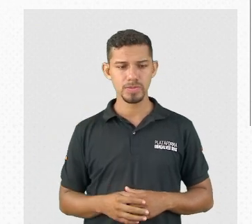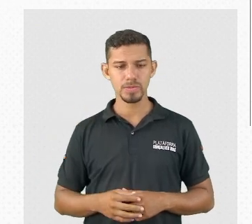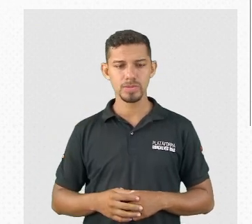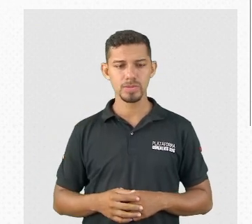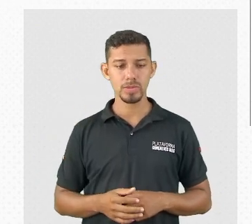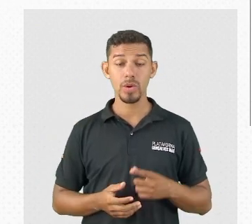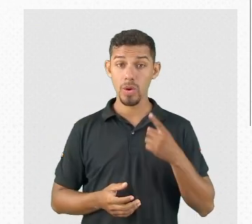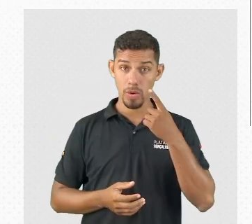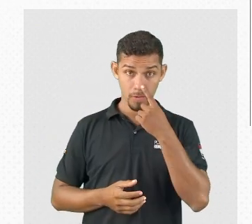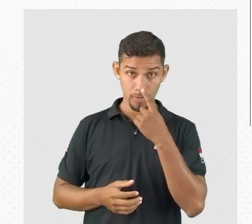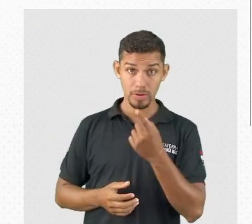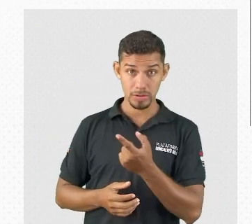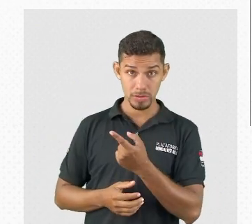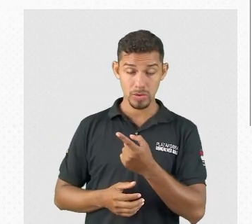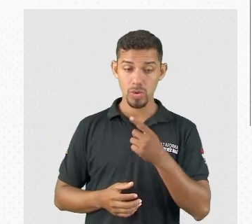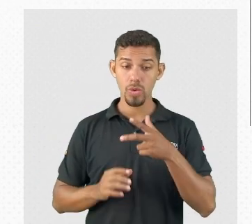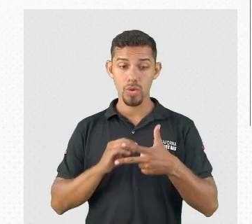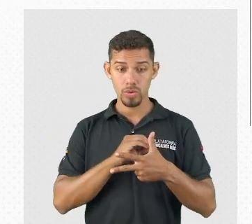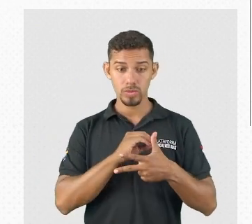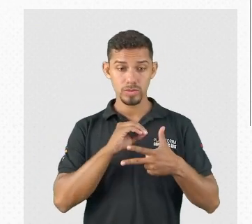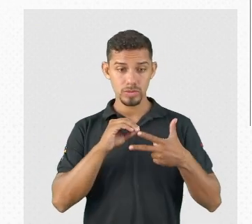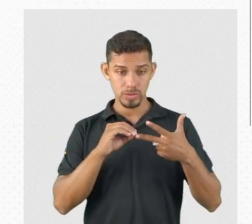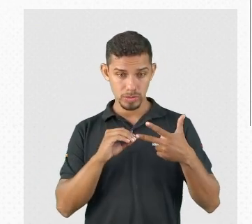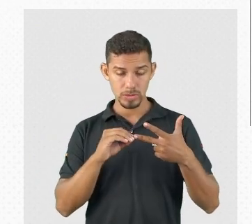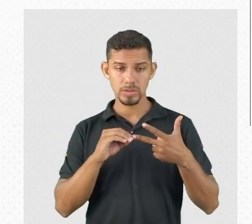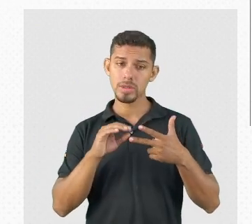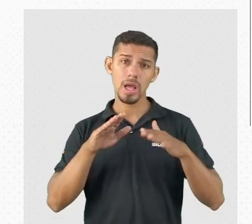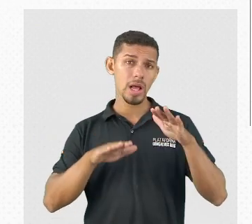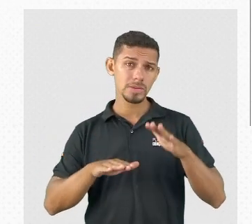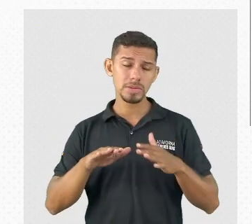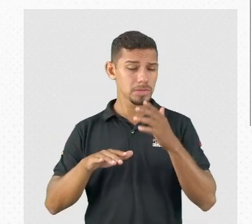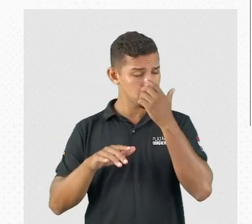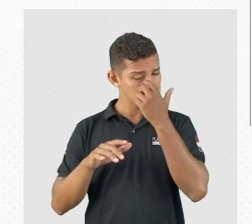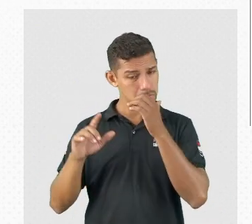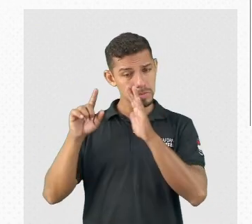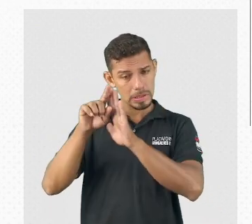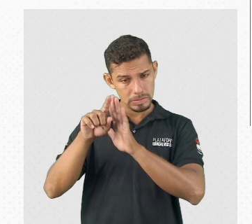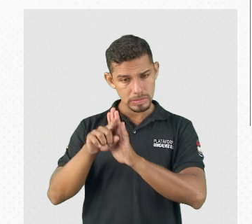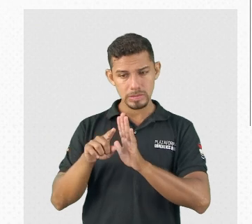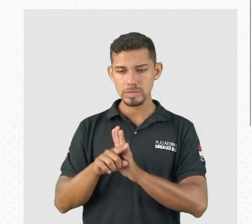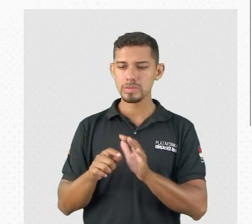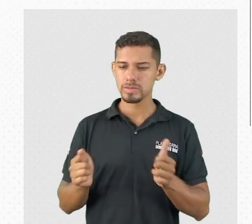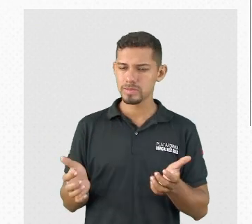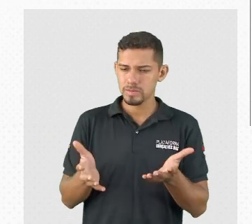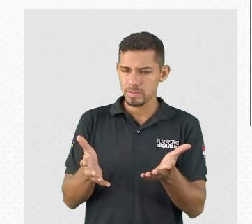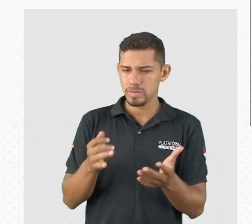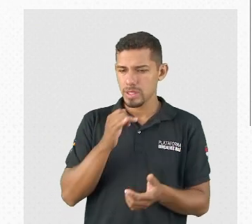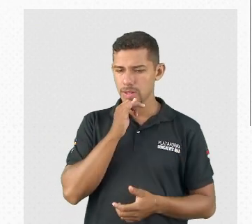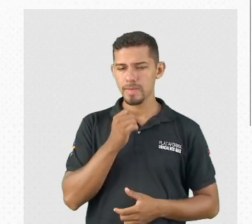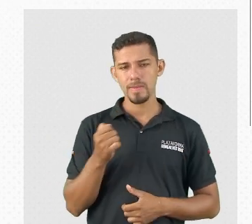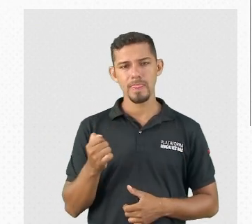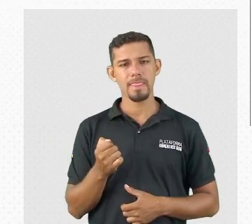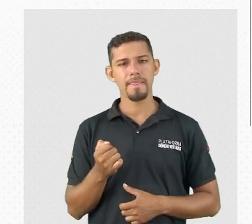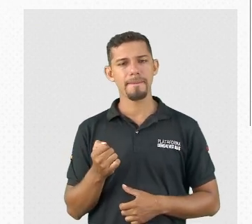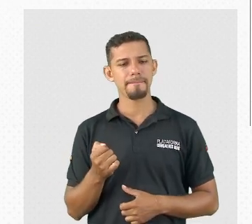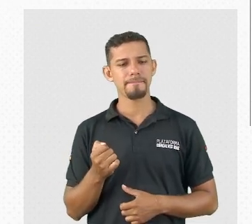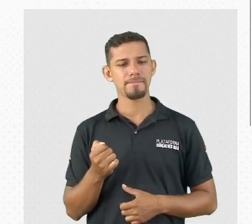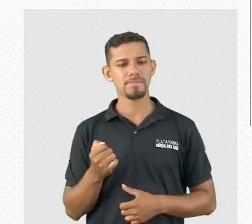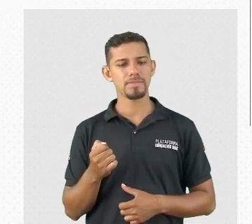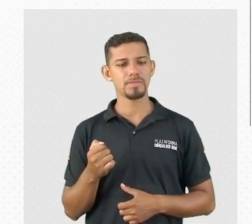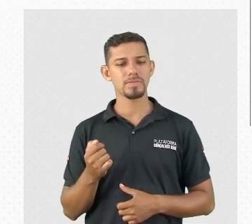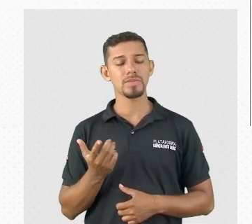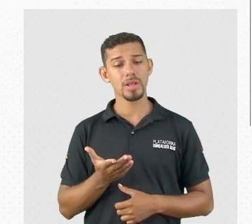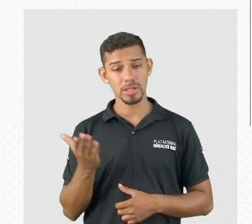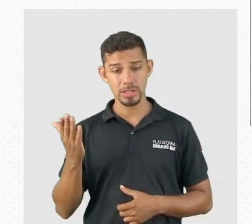Então, vejam que o Enem, às vezes tem questões que a gente consegue ter ali uma dimensão interpretativa, nessa aqui a gente